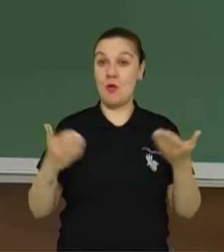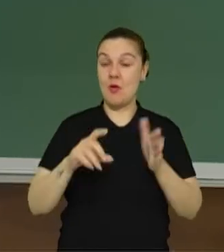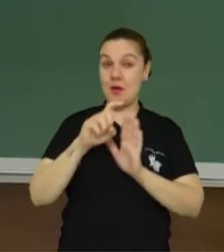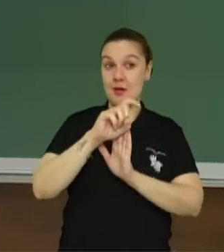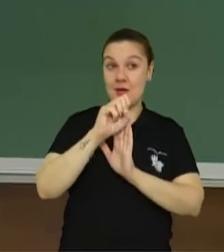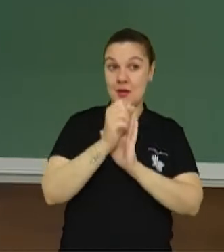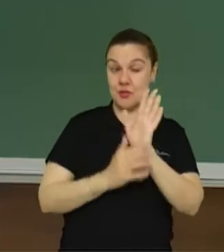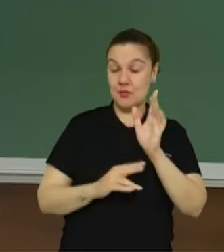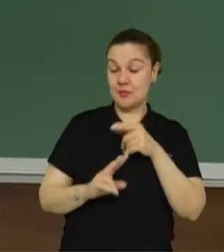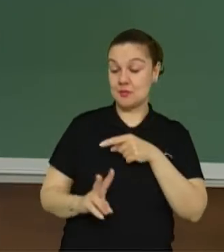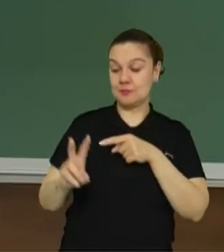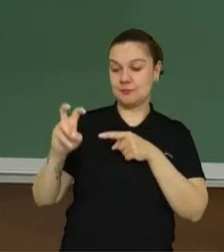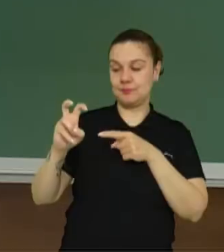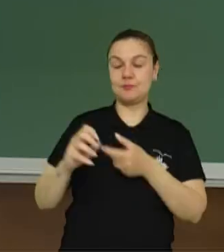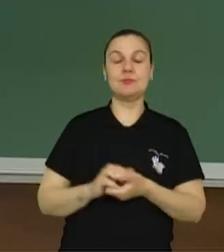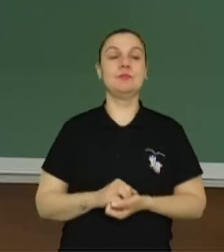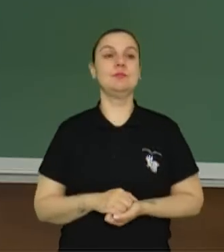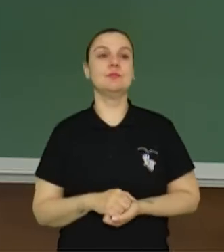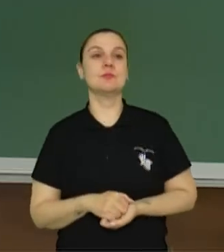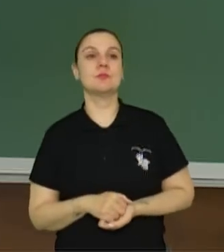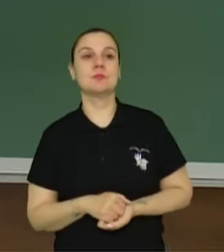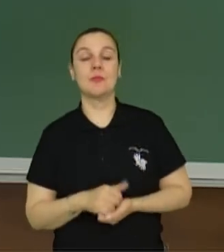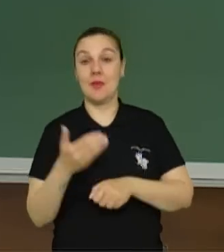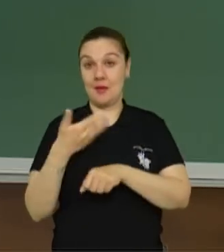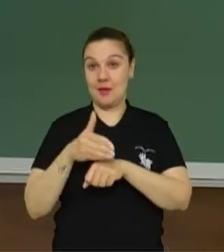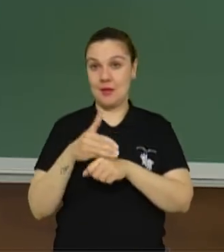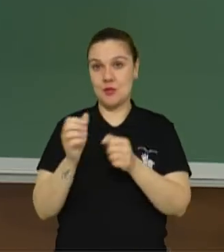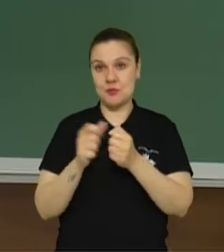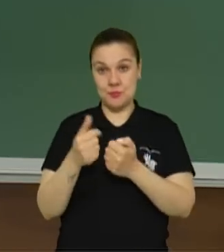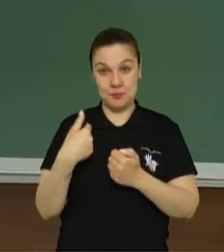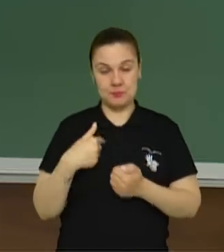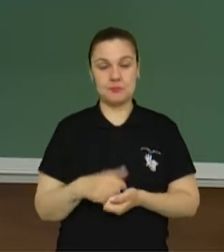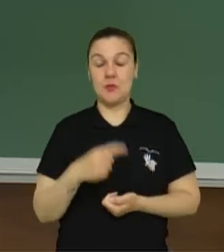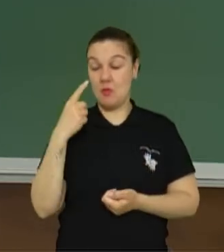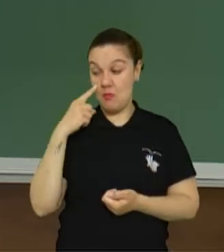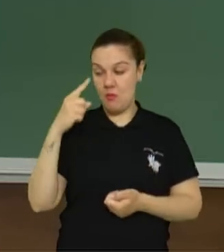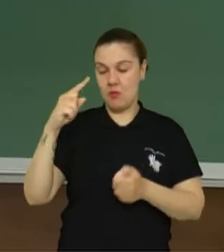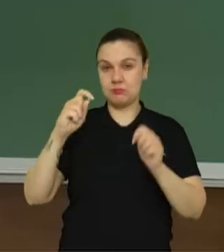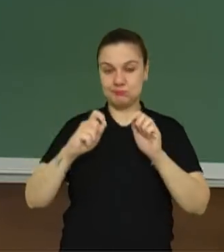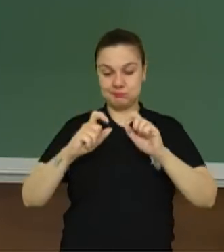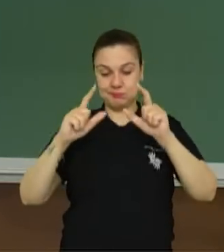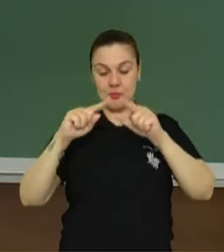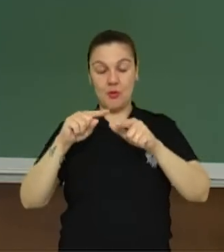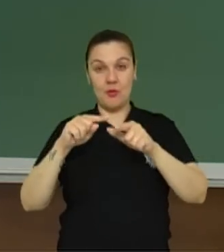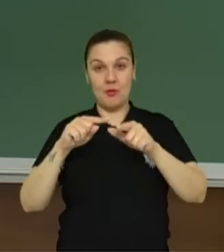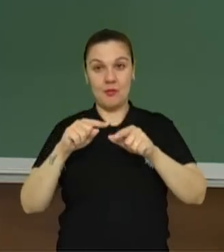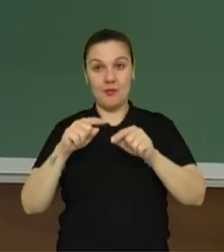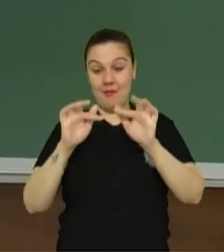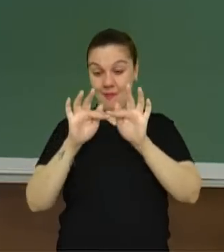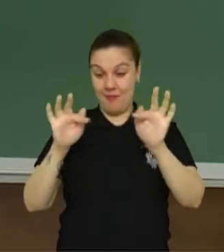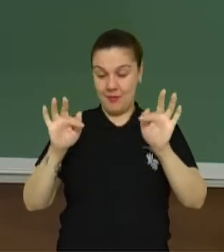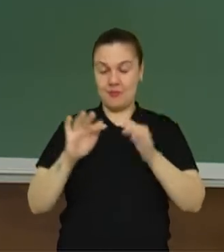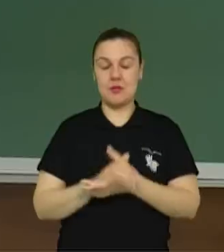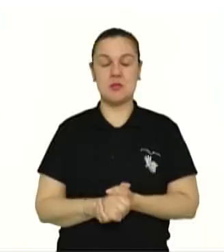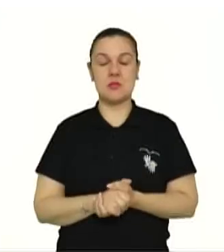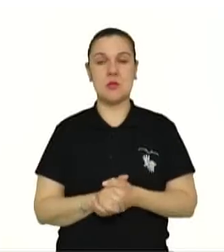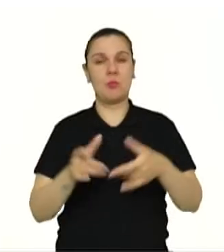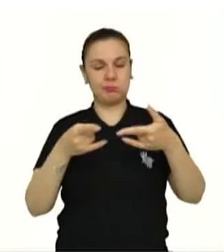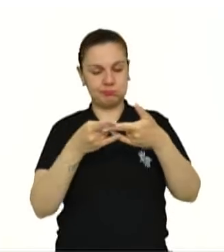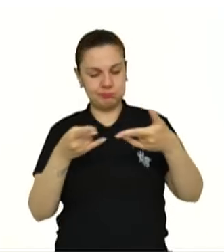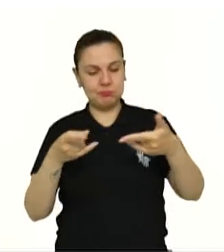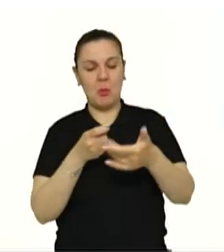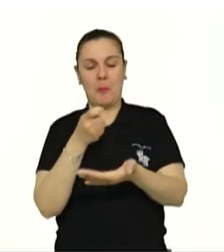E a atividade número 5 aqui para você treinar aqui comigo. Observe a expressão destacada na oração a seguir. As faturas